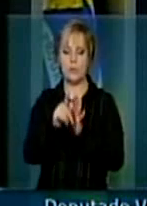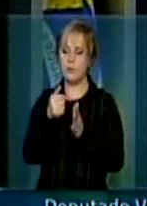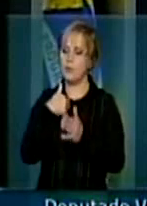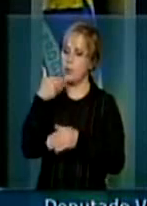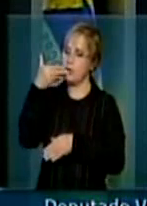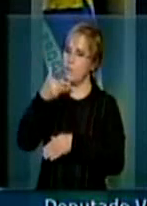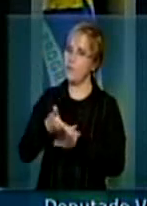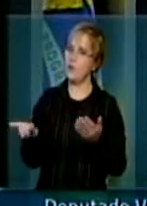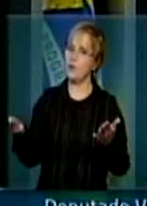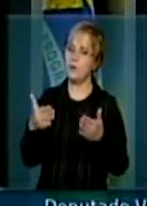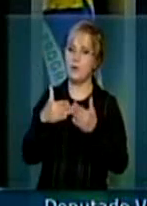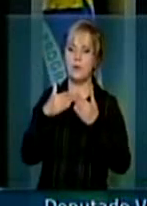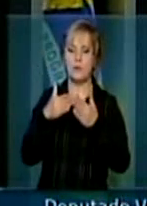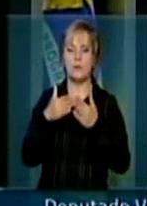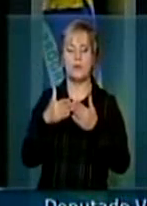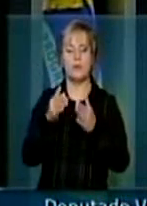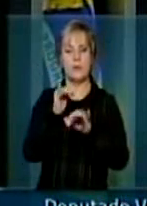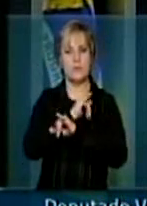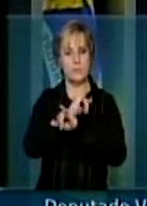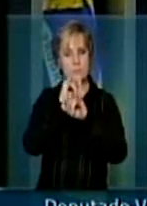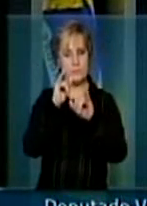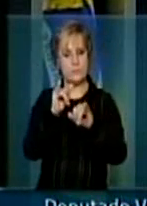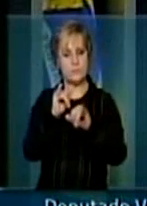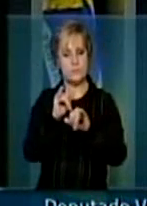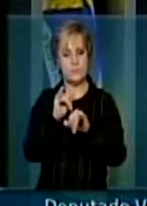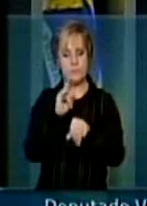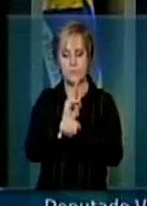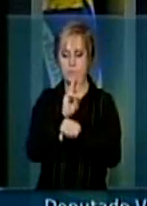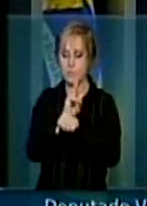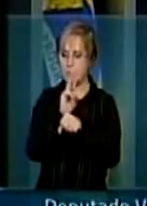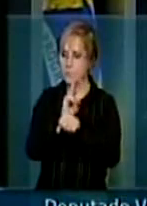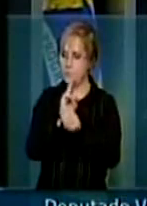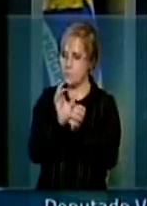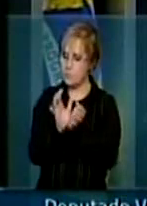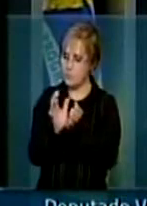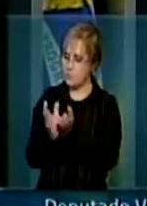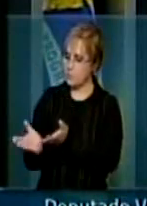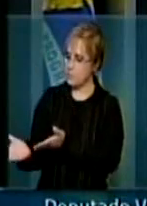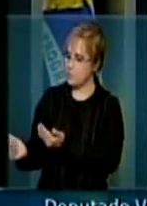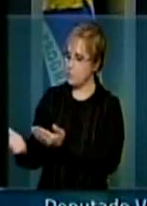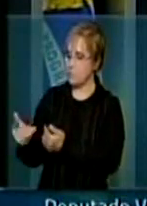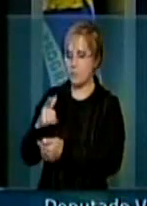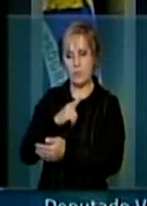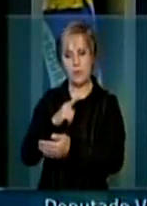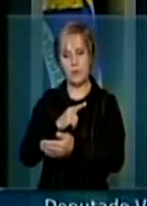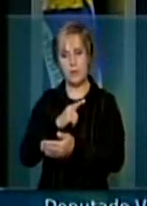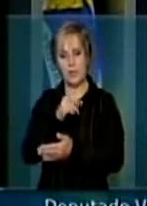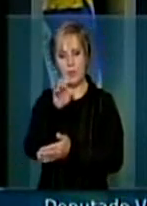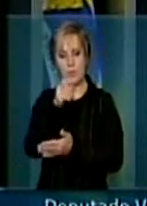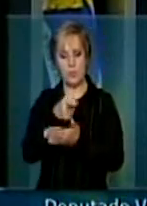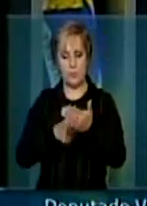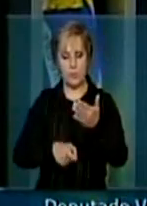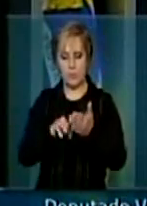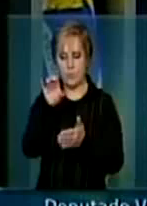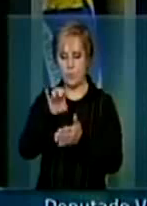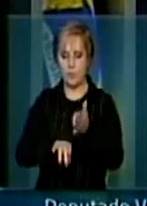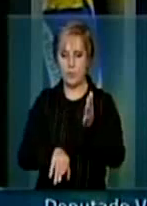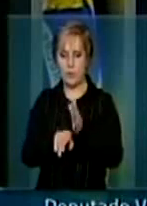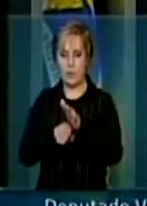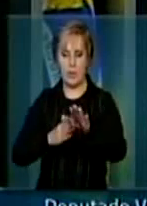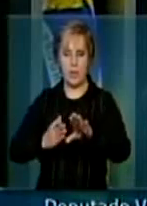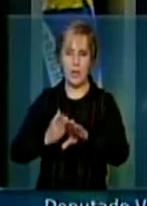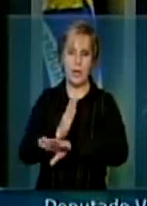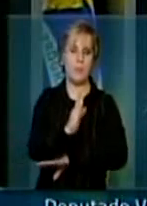senhora presidente, fazer uma defesa destes jovens que, aprovados nos seus concursos, sobretudo o